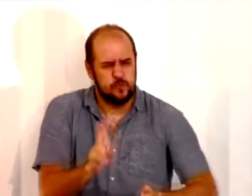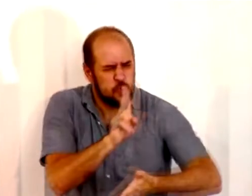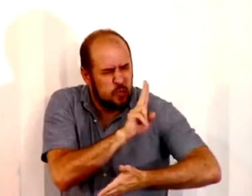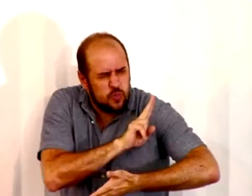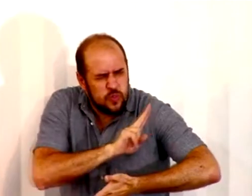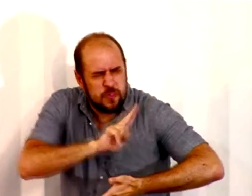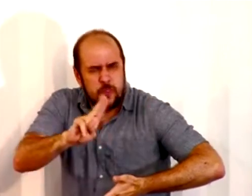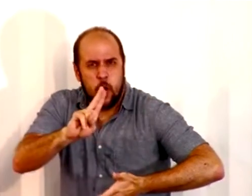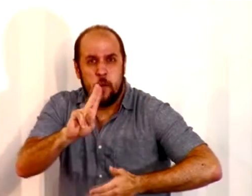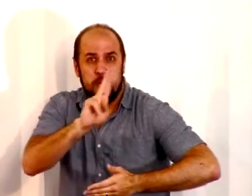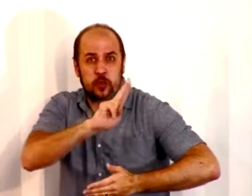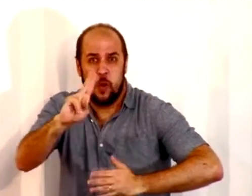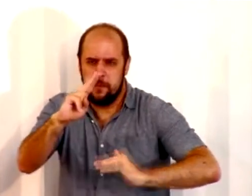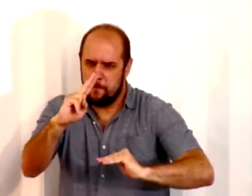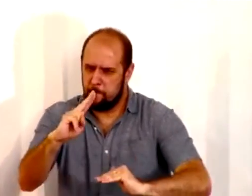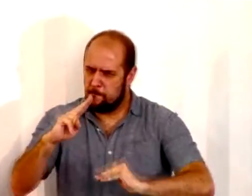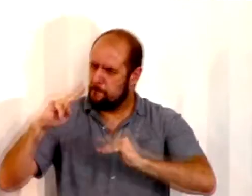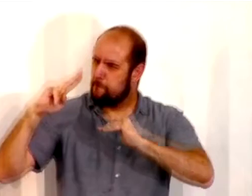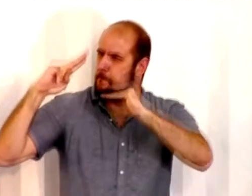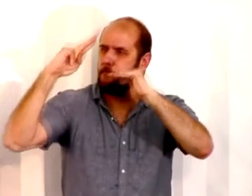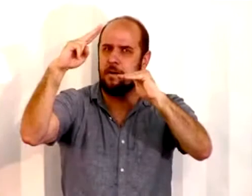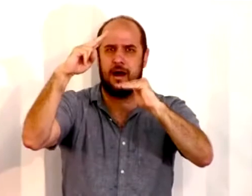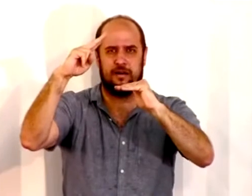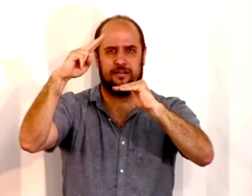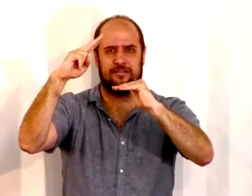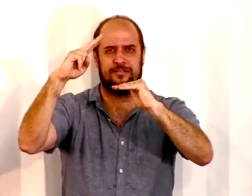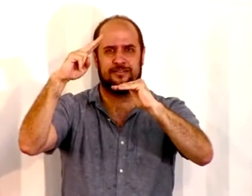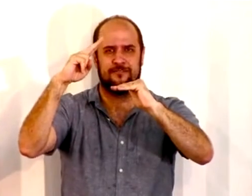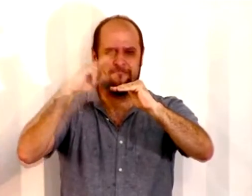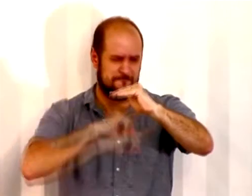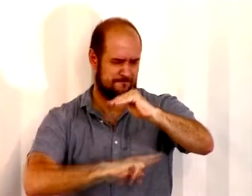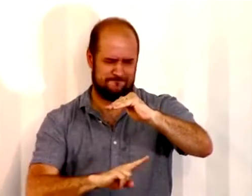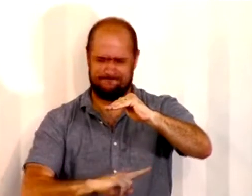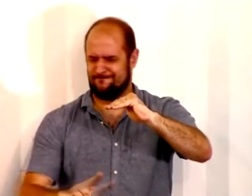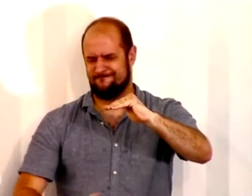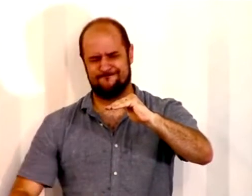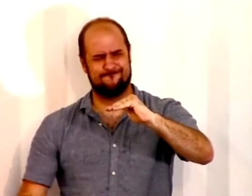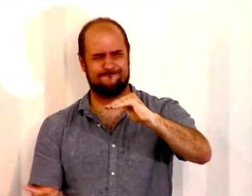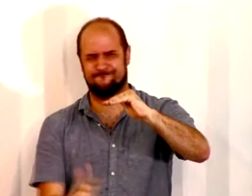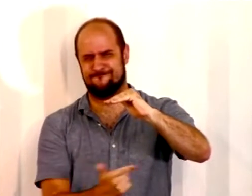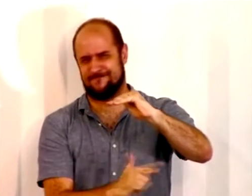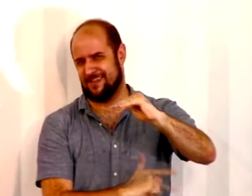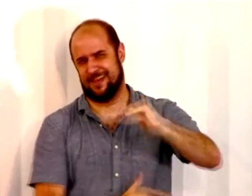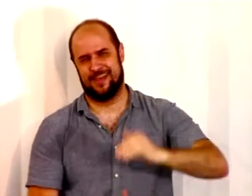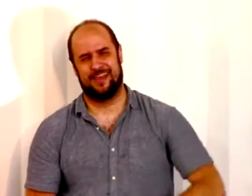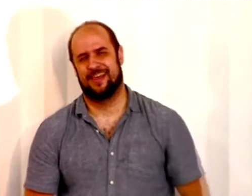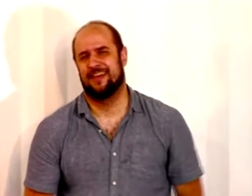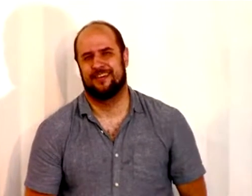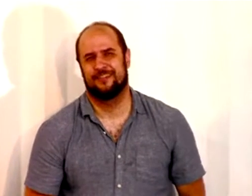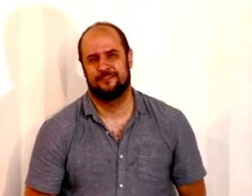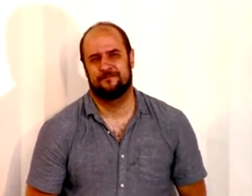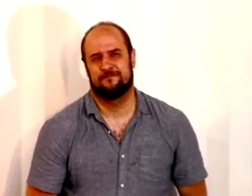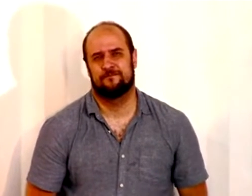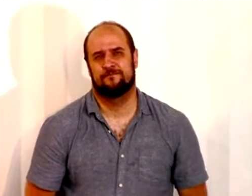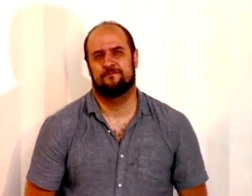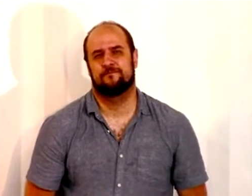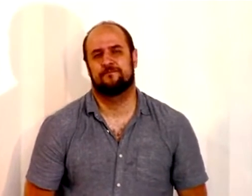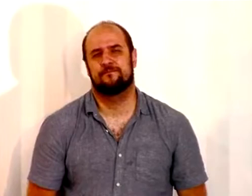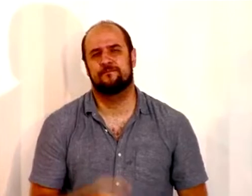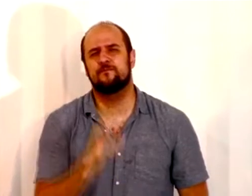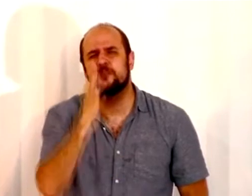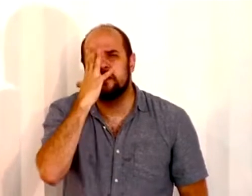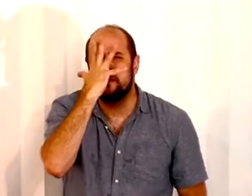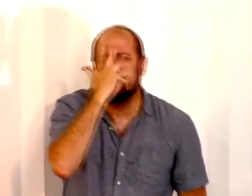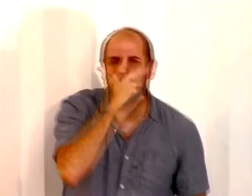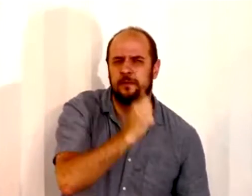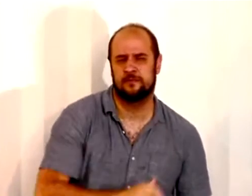nome que está sobre todo nome, qualidades tremendas. E nós vamos caminhar agora para a última parte da mensagem. Olha que